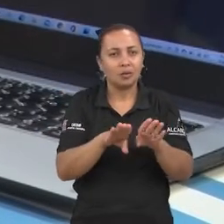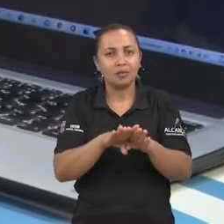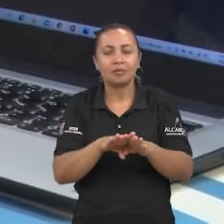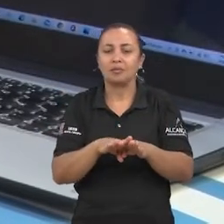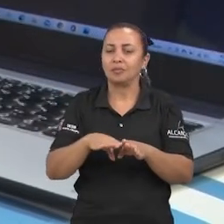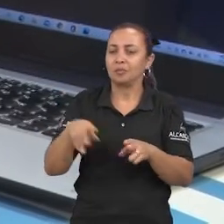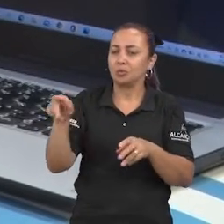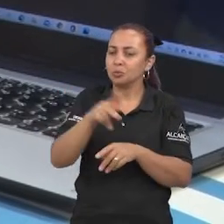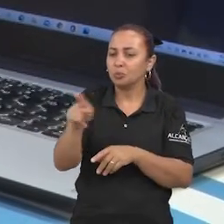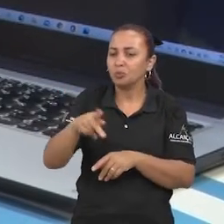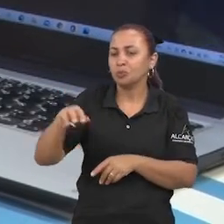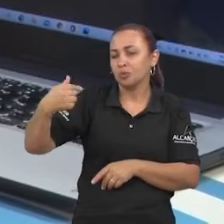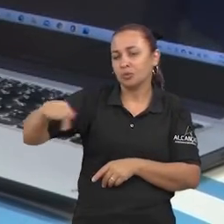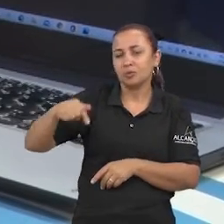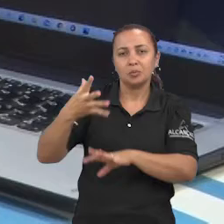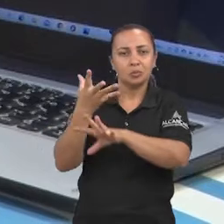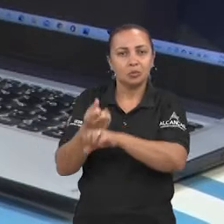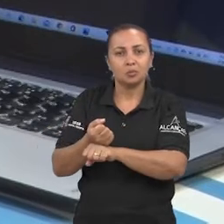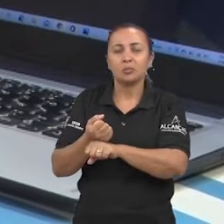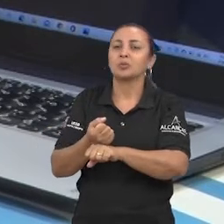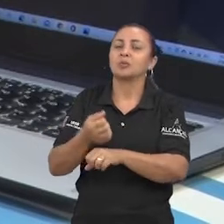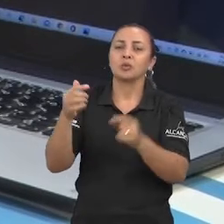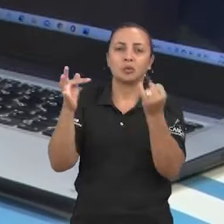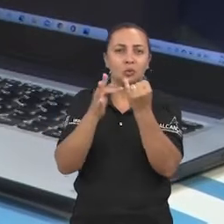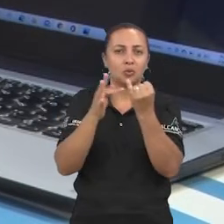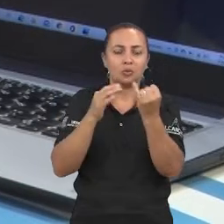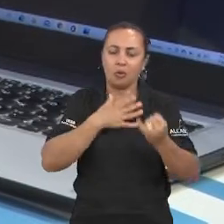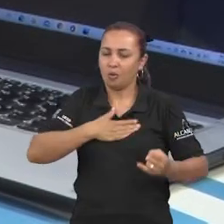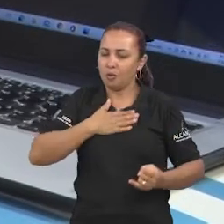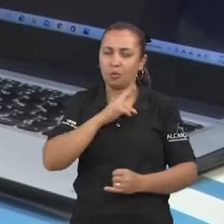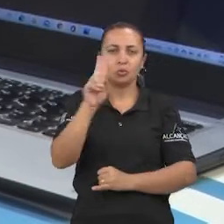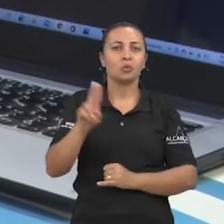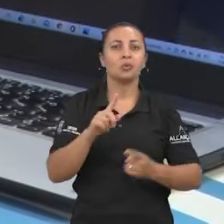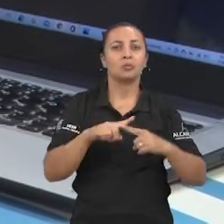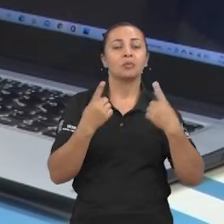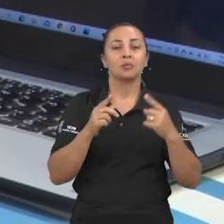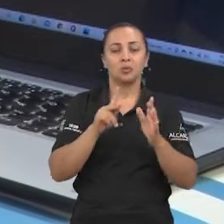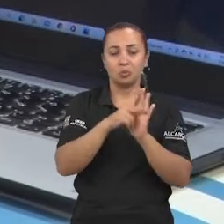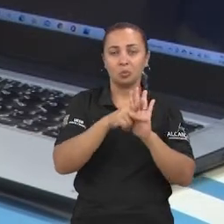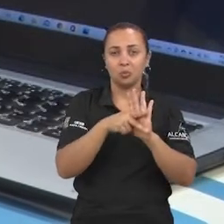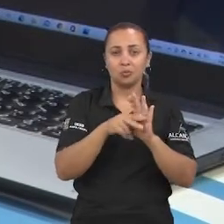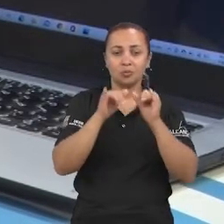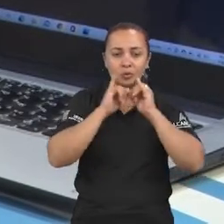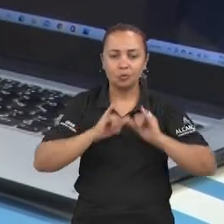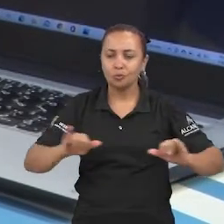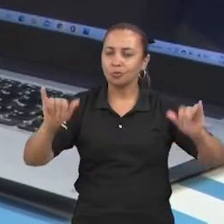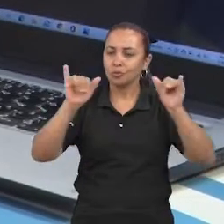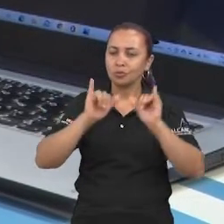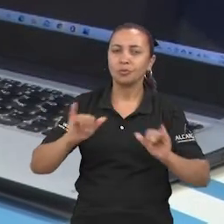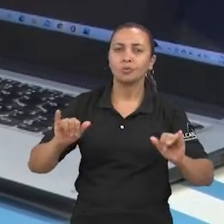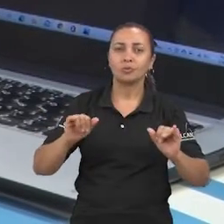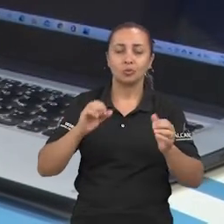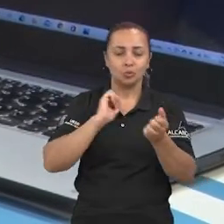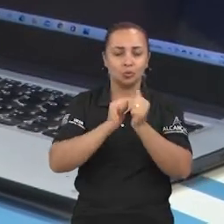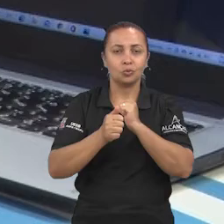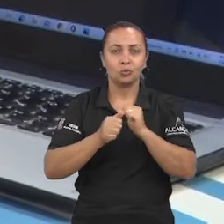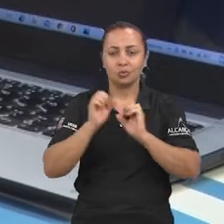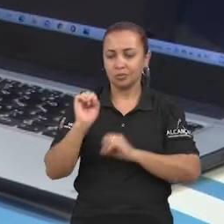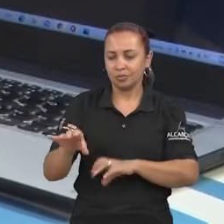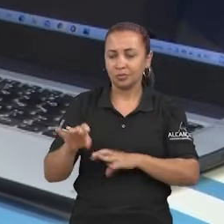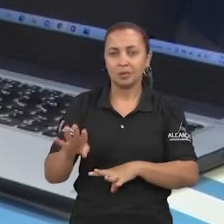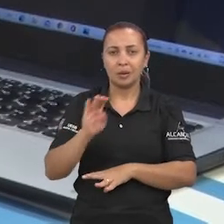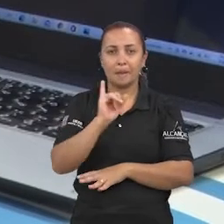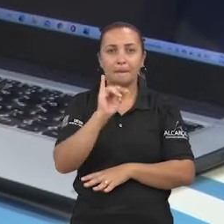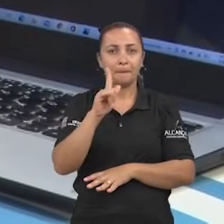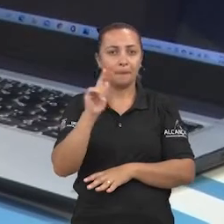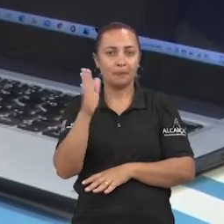IFBA gostam, usam. E esse projeto que a gente desenvolveu foi divulgar esses softwares educativos, que não foi só